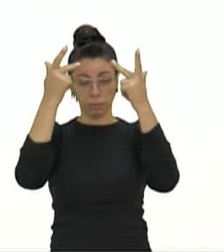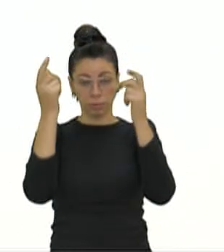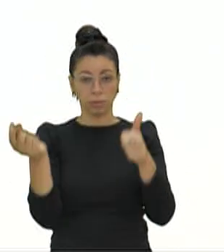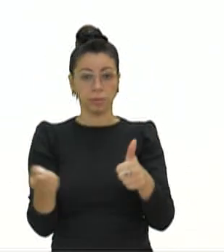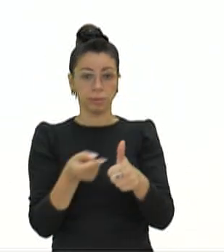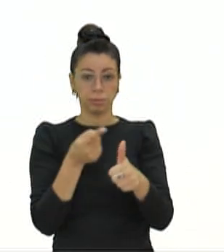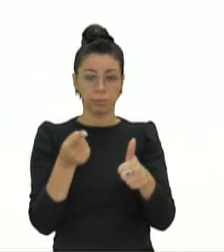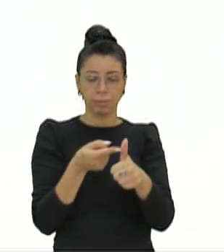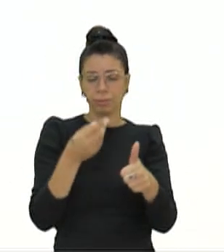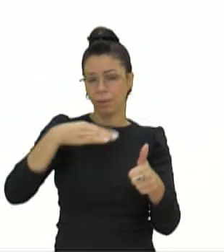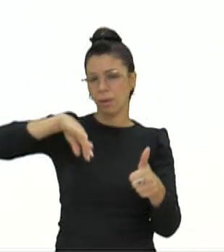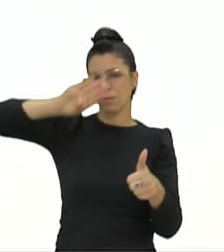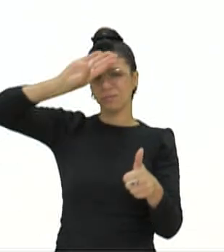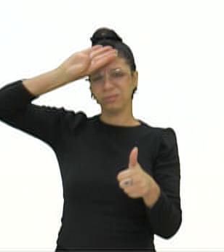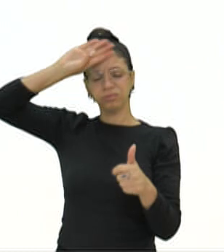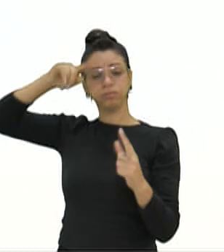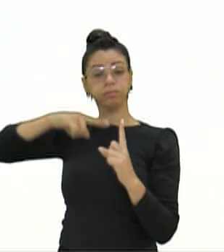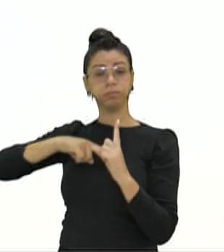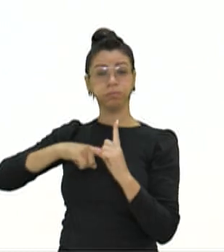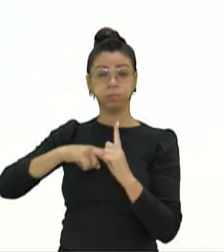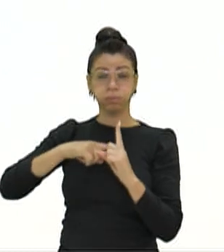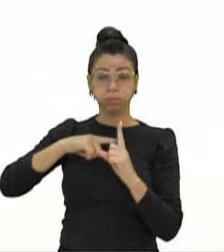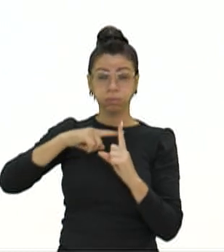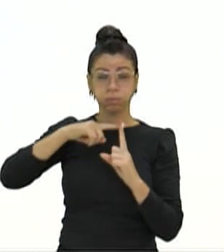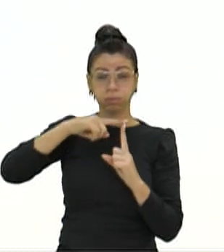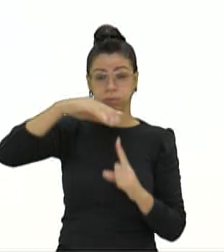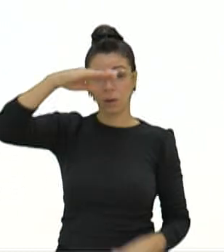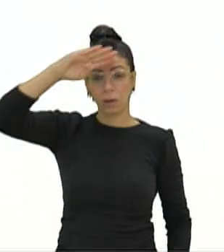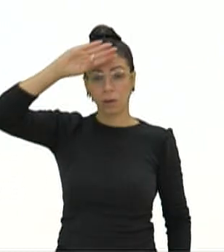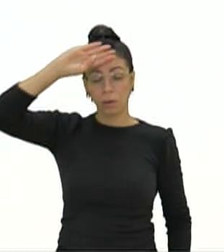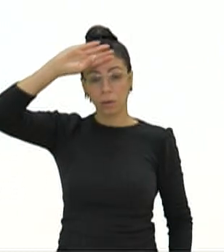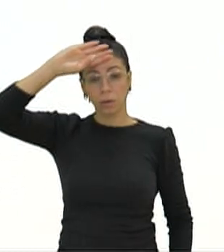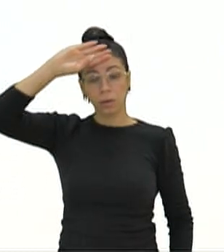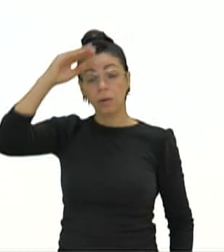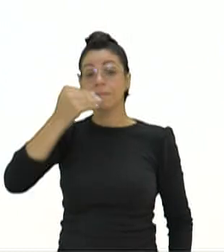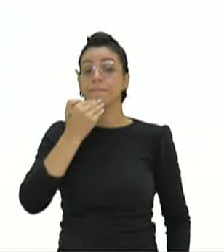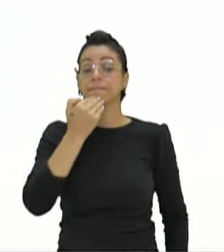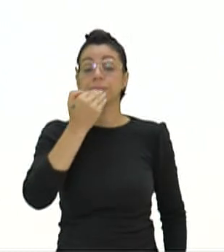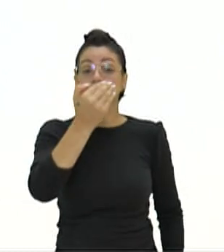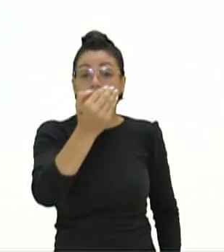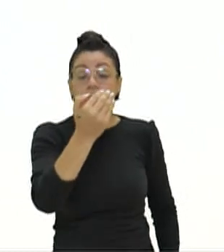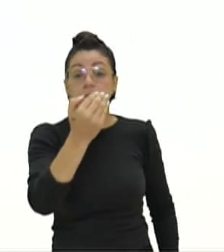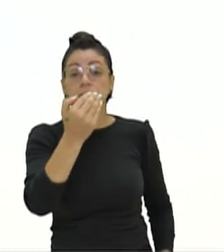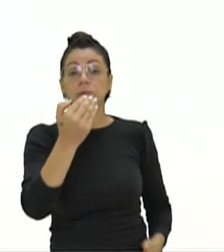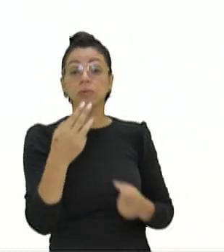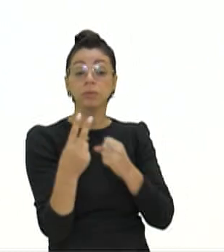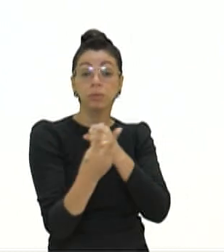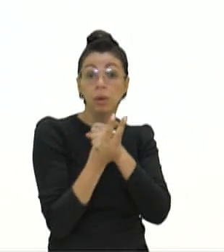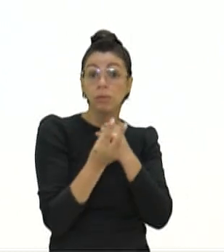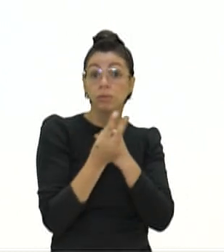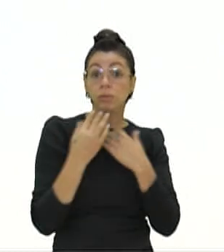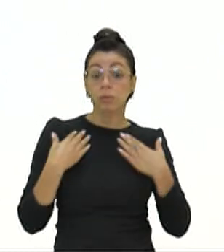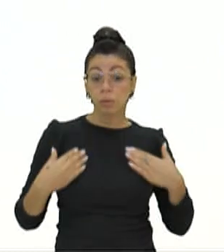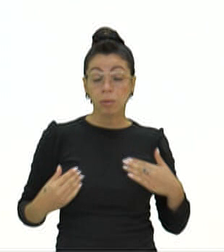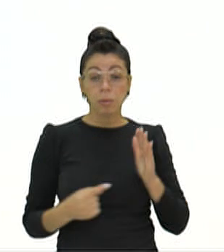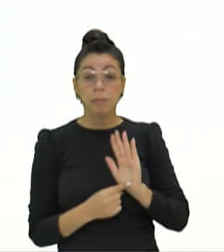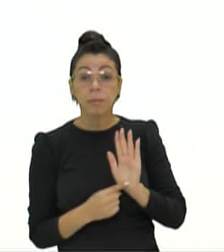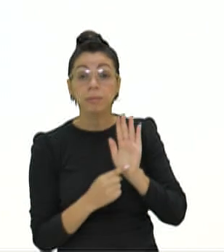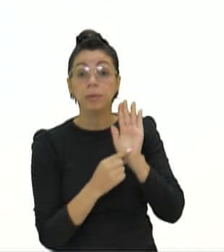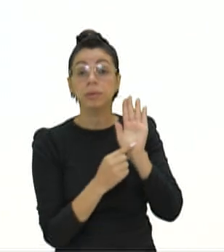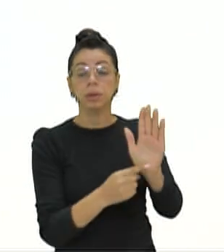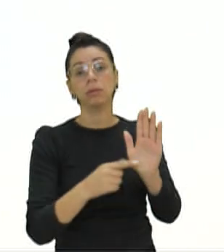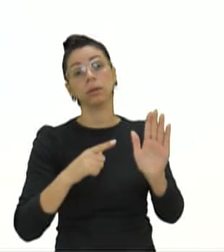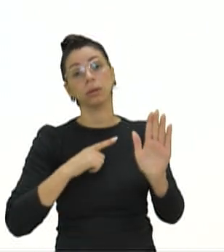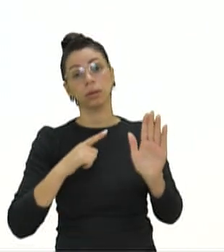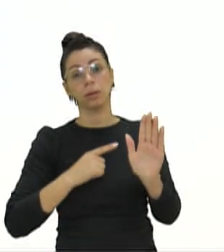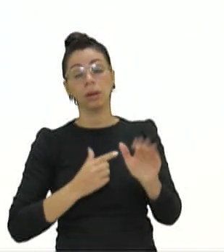uma febre alta. A febre é um sinal, é um pedido de socorro do organismo. É para mostrar que tem